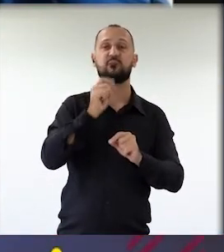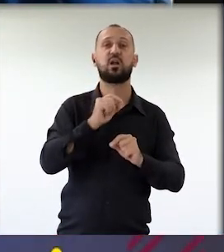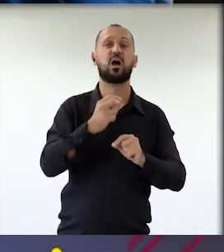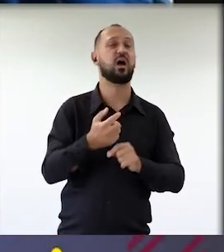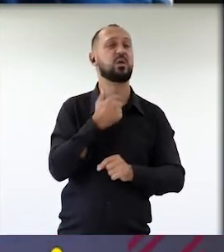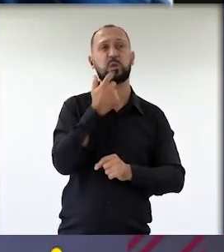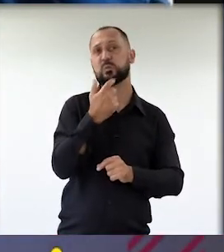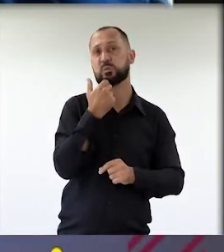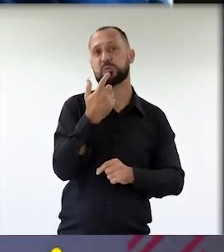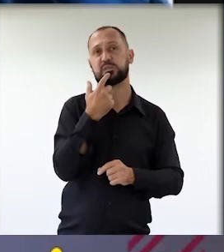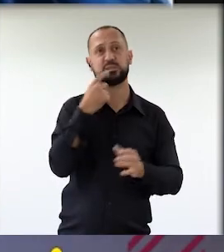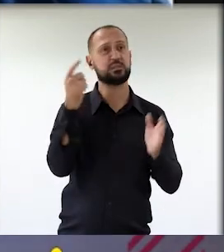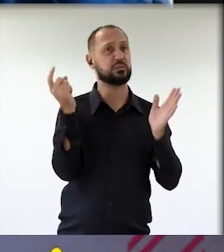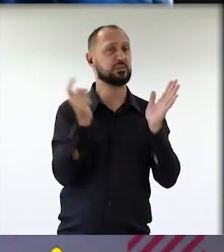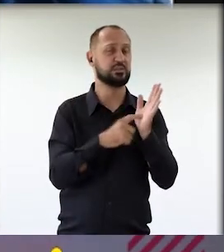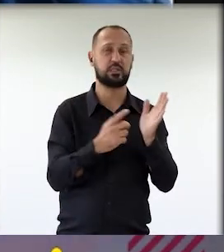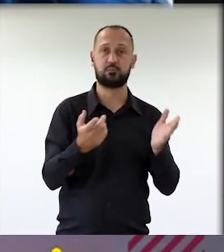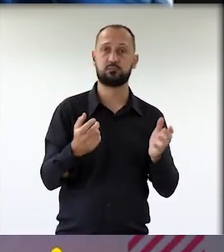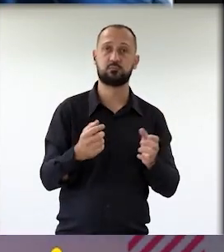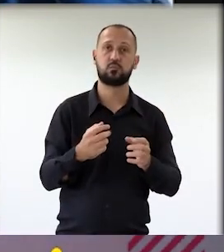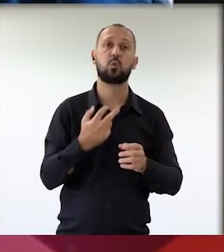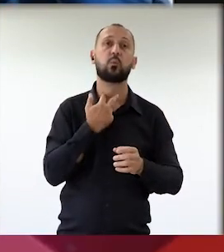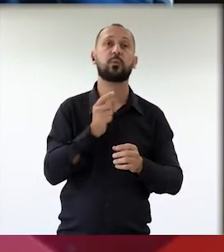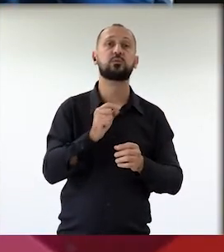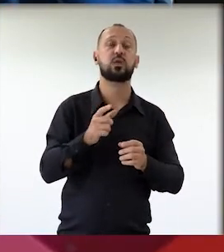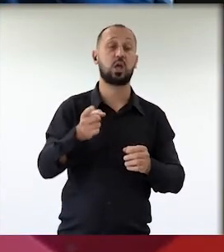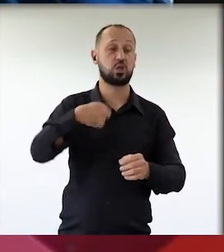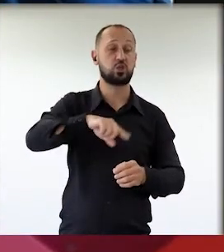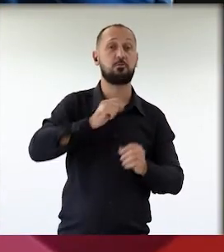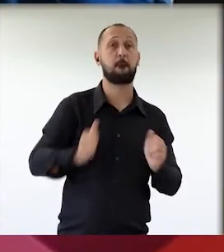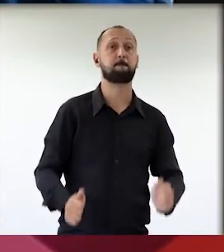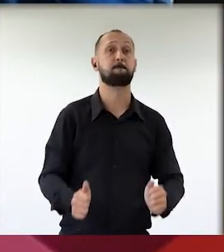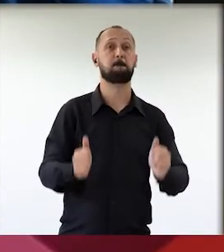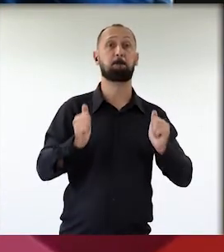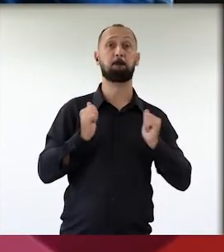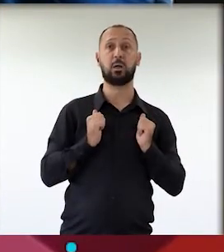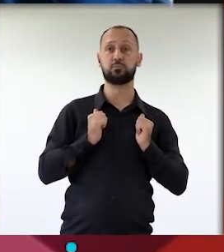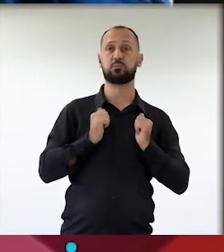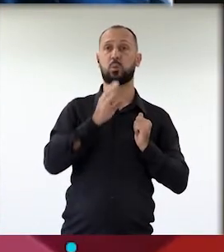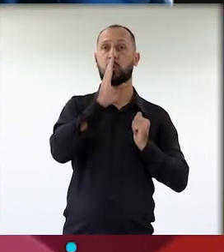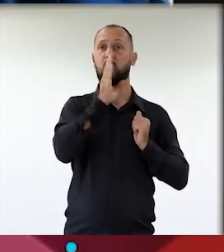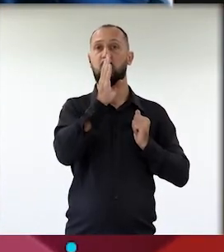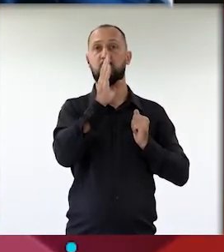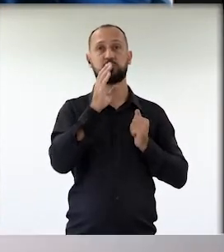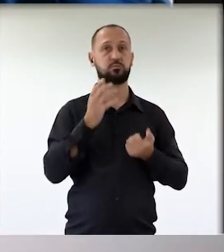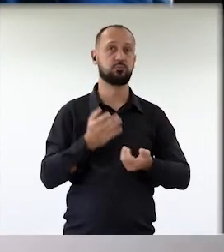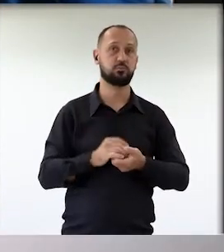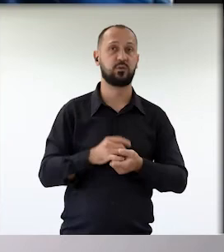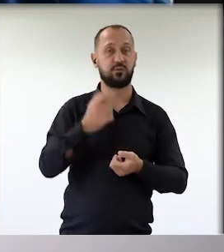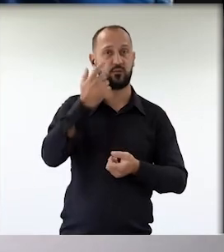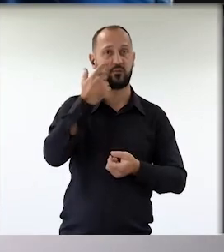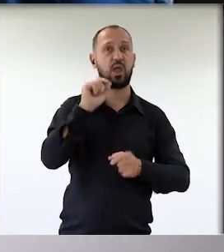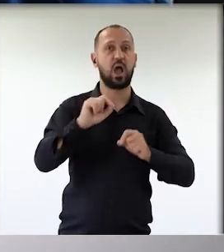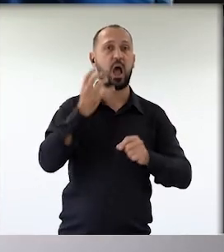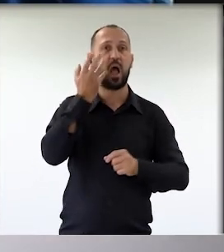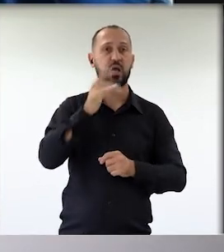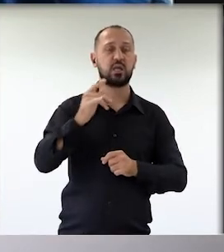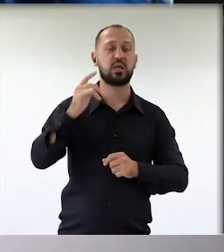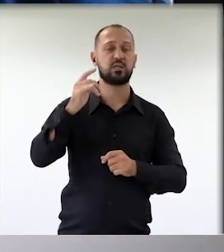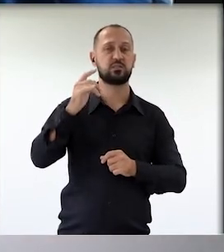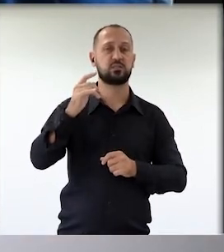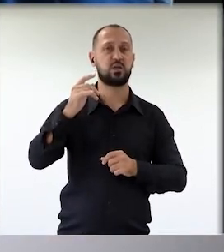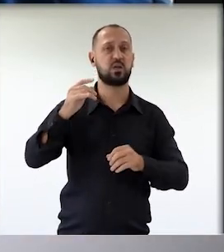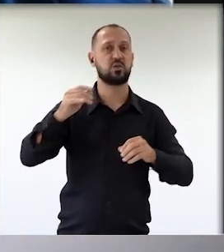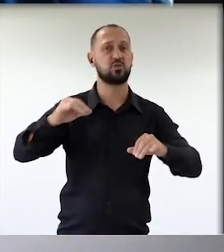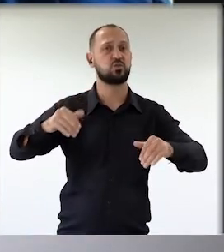pessoa pode dizer que não conseguiu denunciar. Exato. O que nós não podemos é ficar omissos, ficar em silêncio, vendo